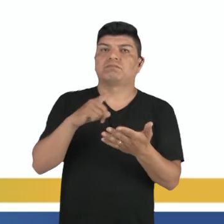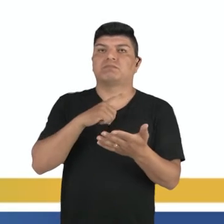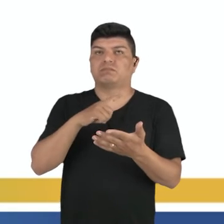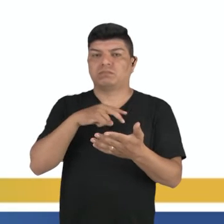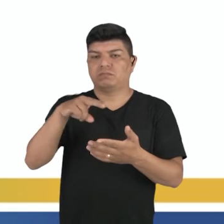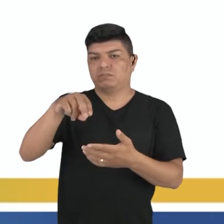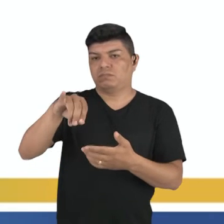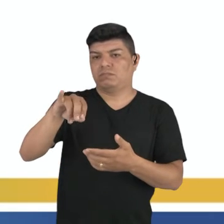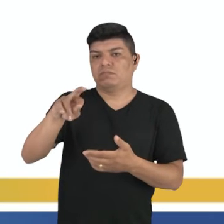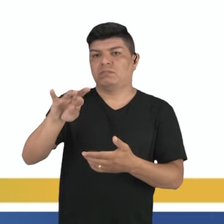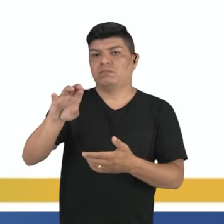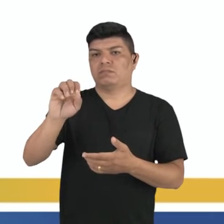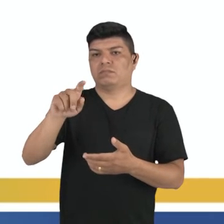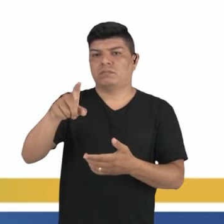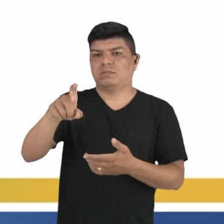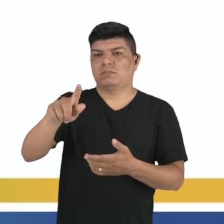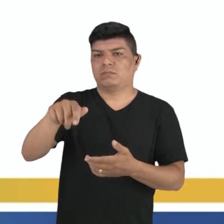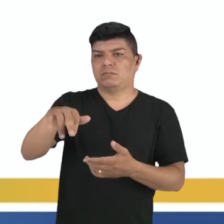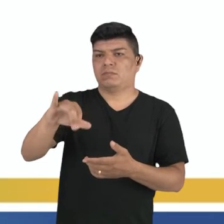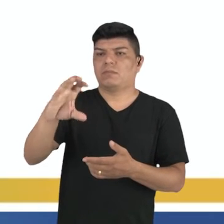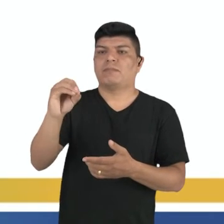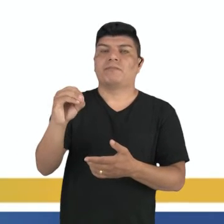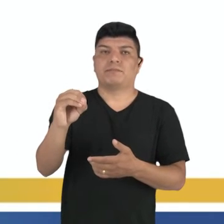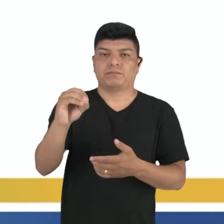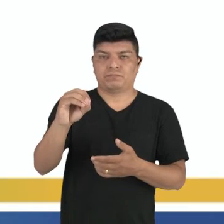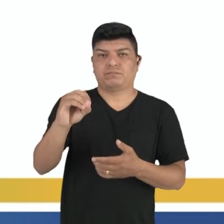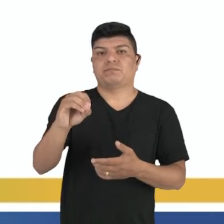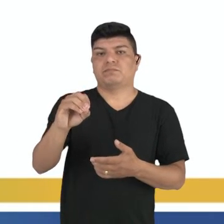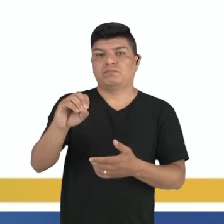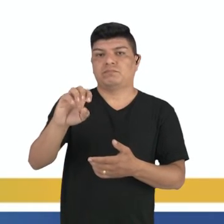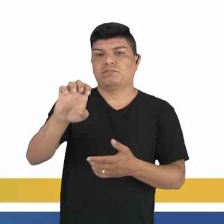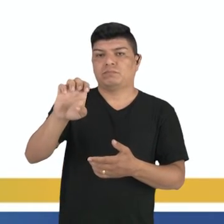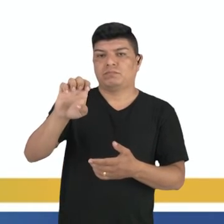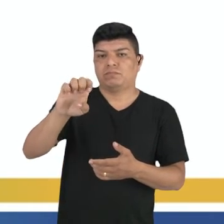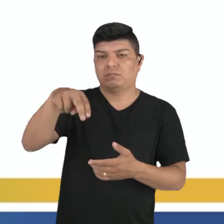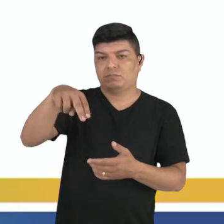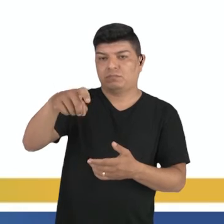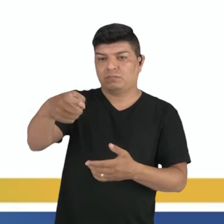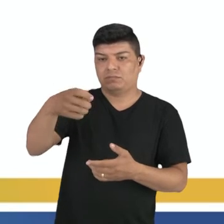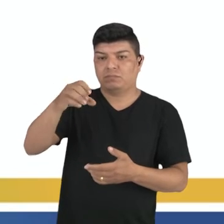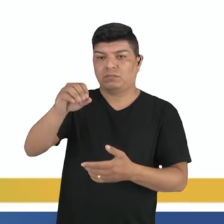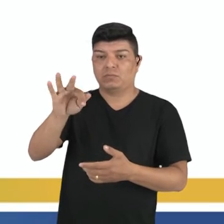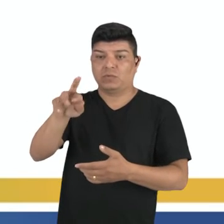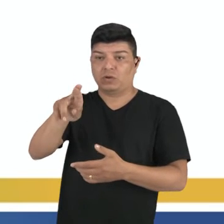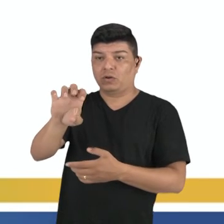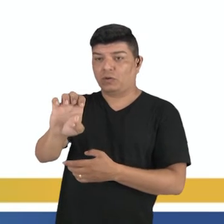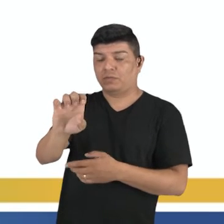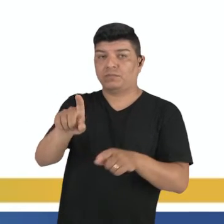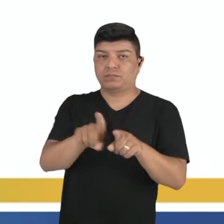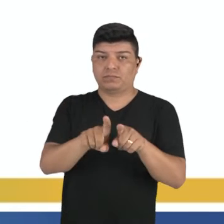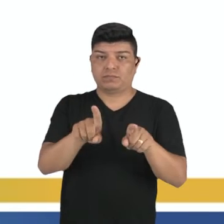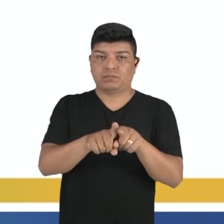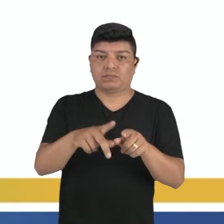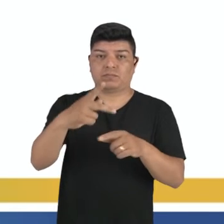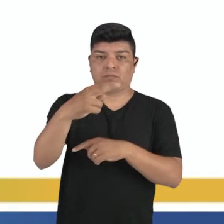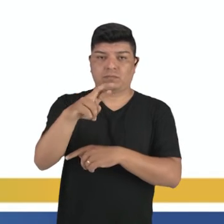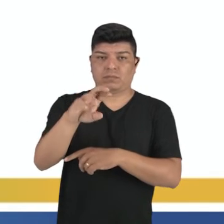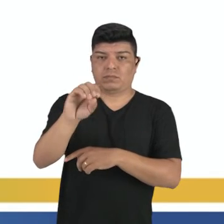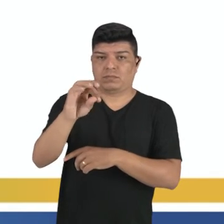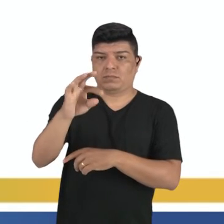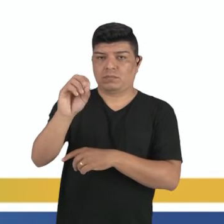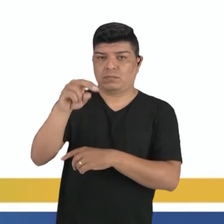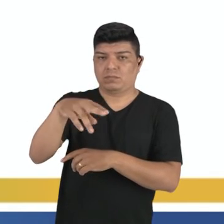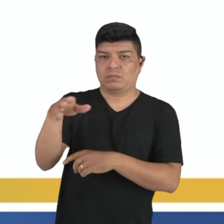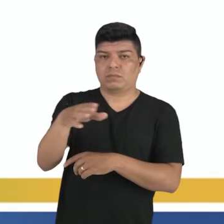é o enxofre e assim sucessivamente ela promove a liberação de prótons e elétrons e